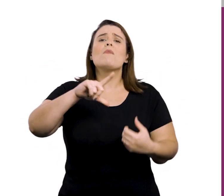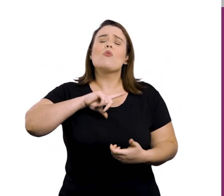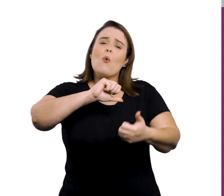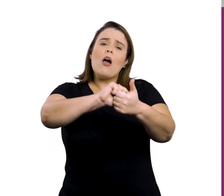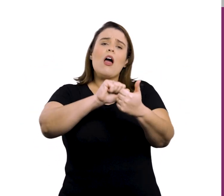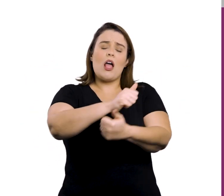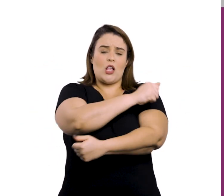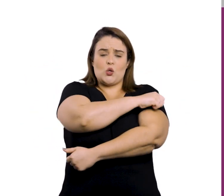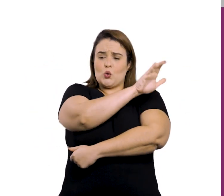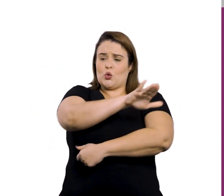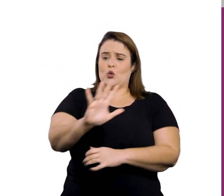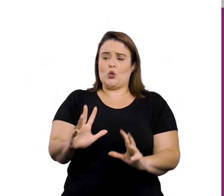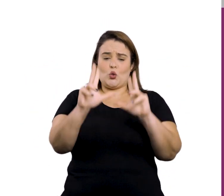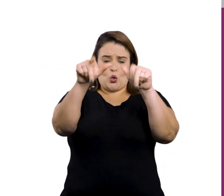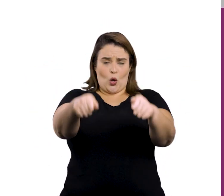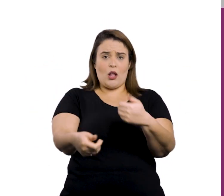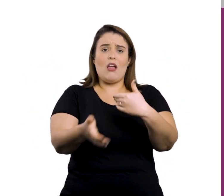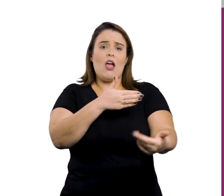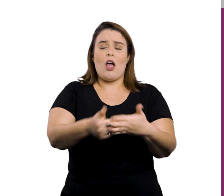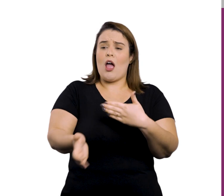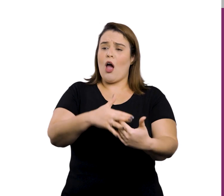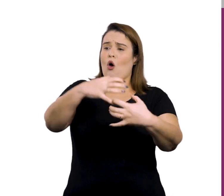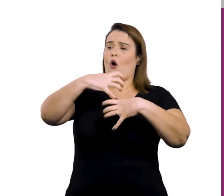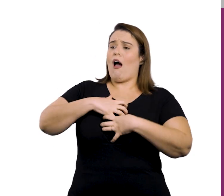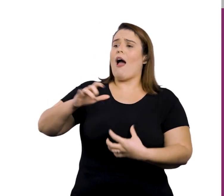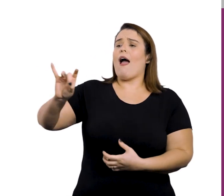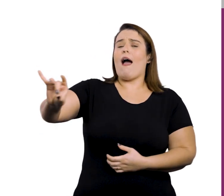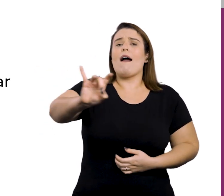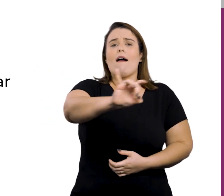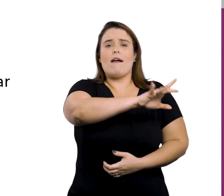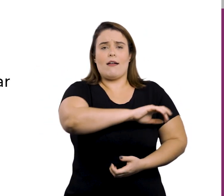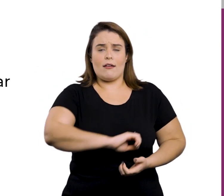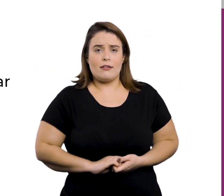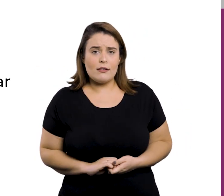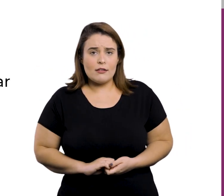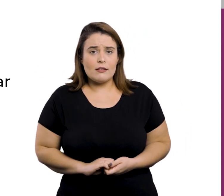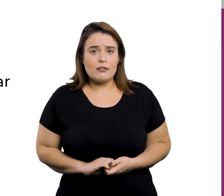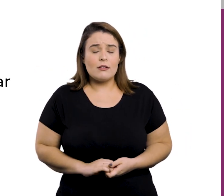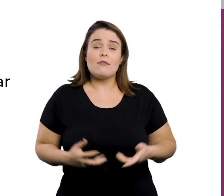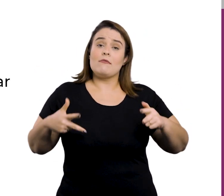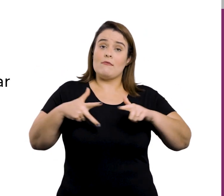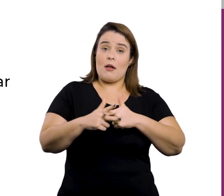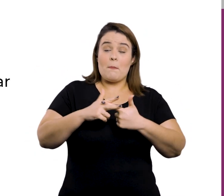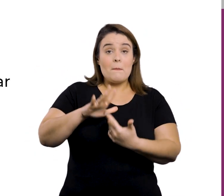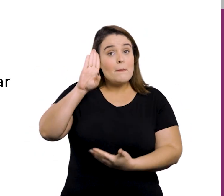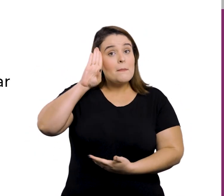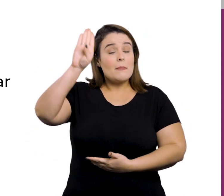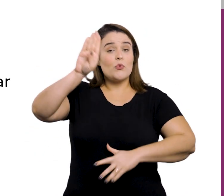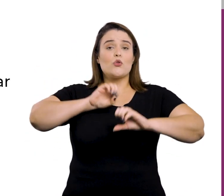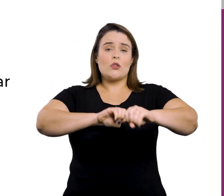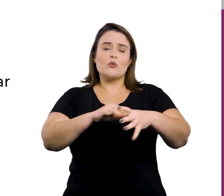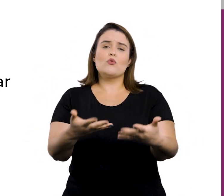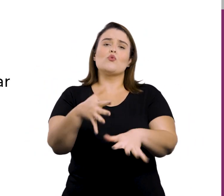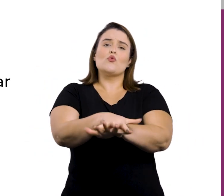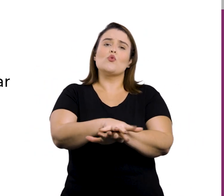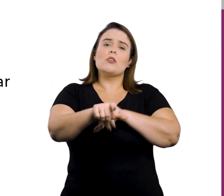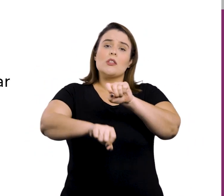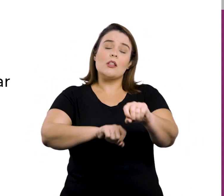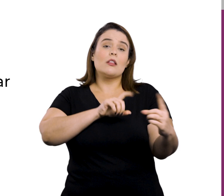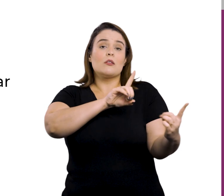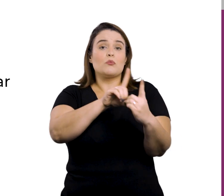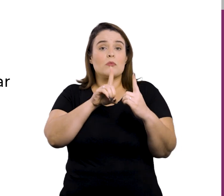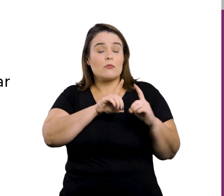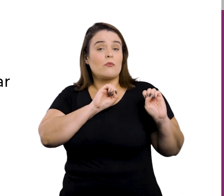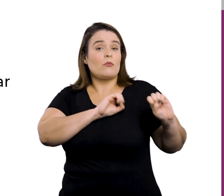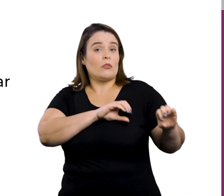os estudantes, independentemente de suas características? Uma das principais ferramentas da educação inclusiva é o